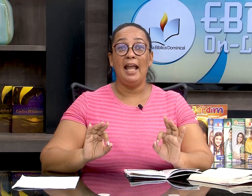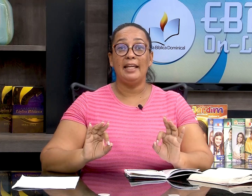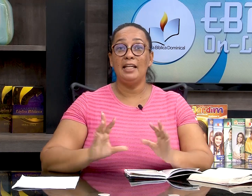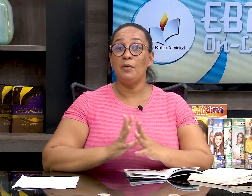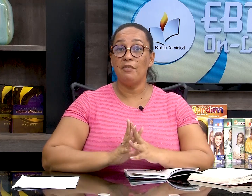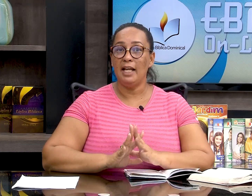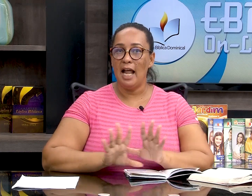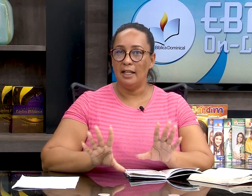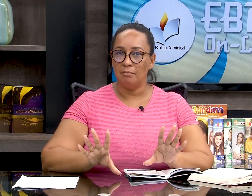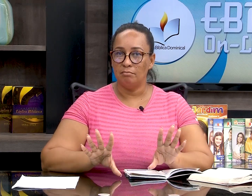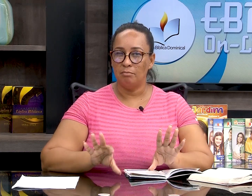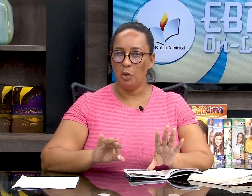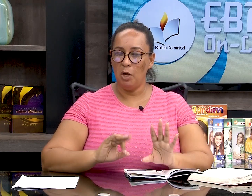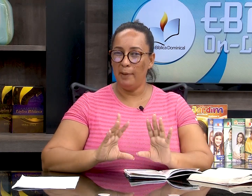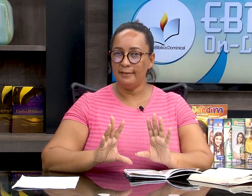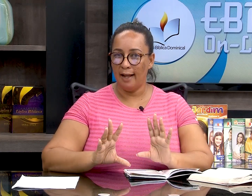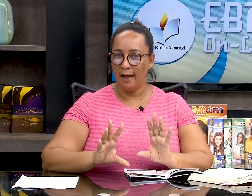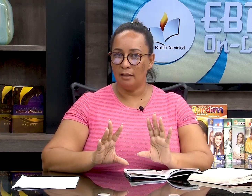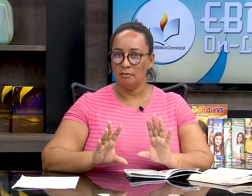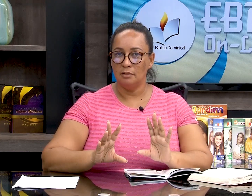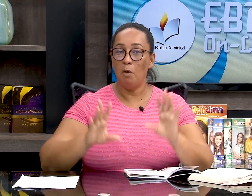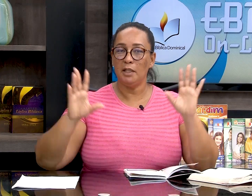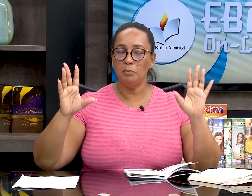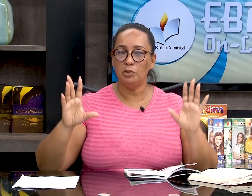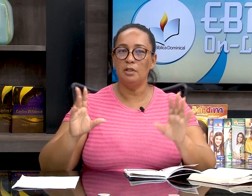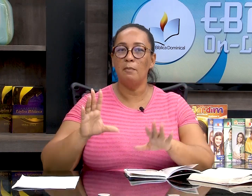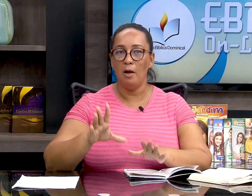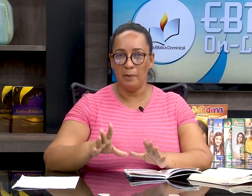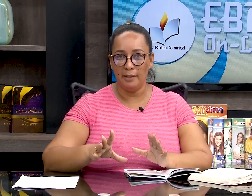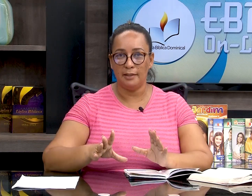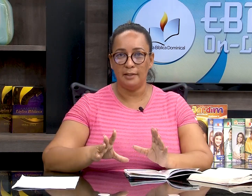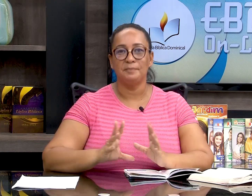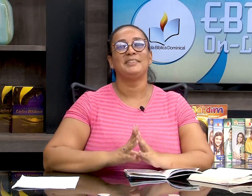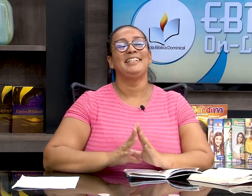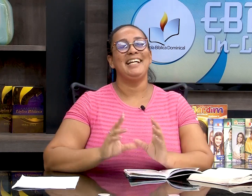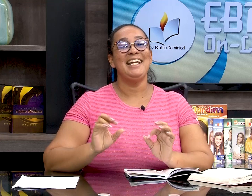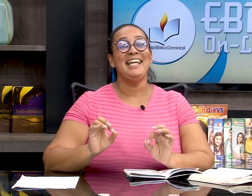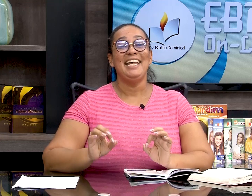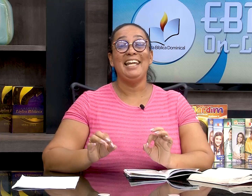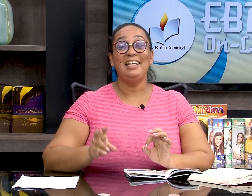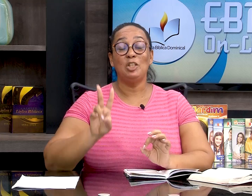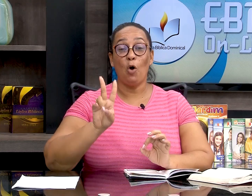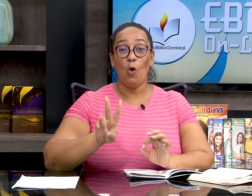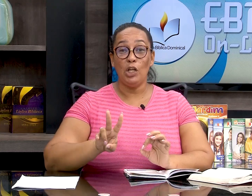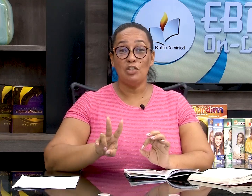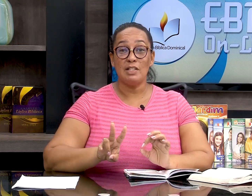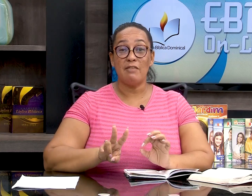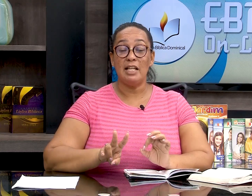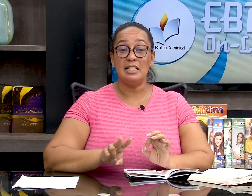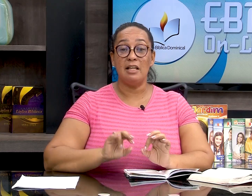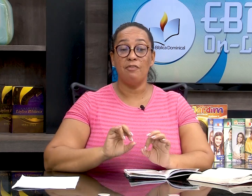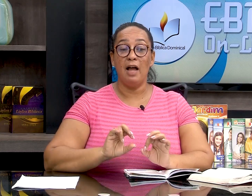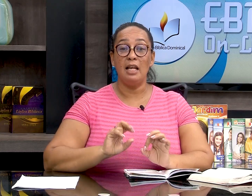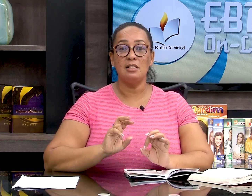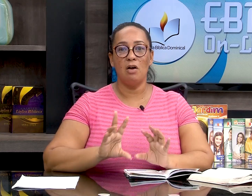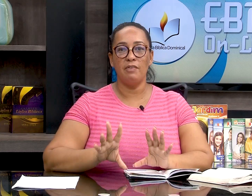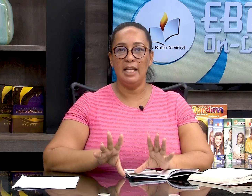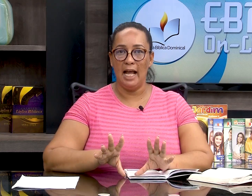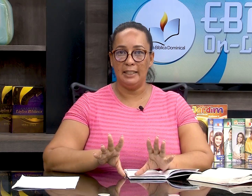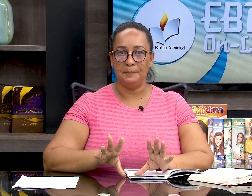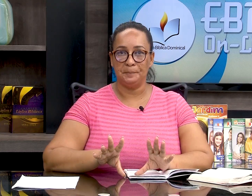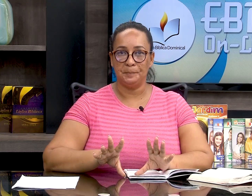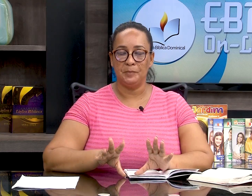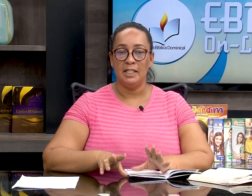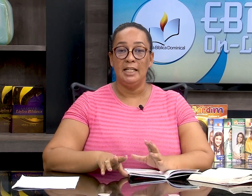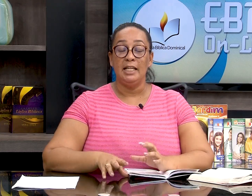que não é verdade pode aumentar normalmente né e dois você vai dizer fale